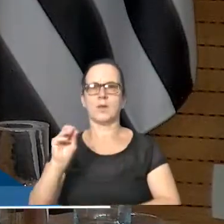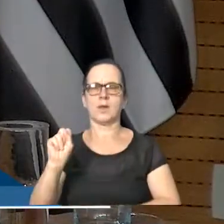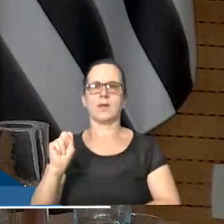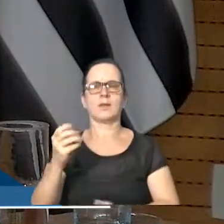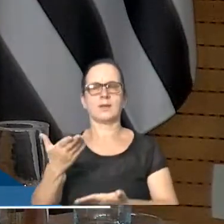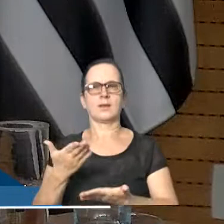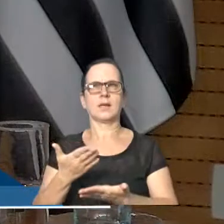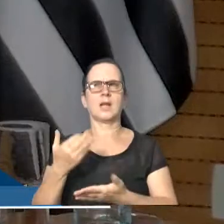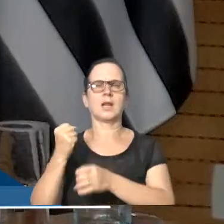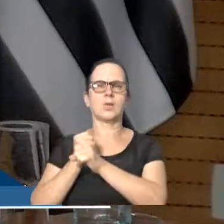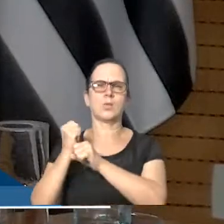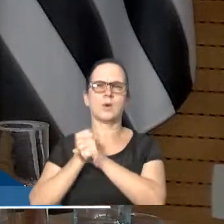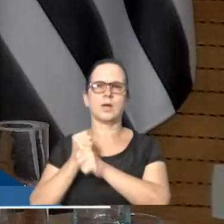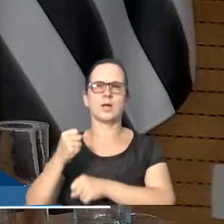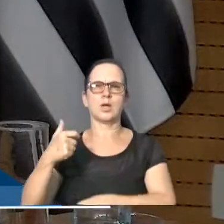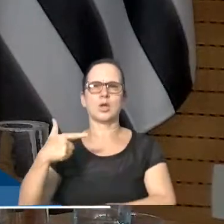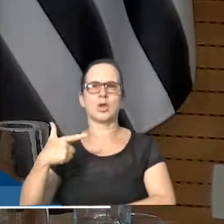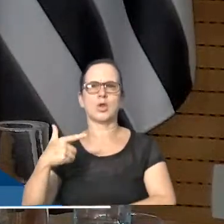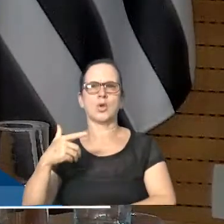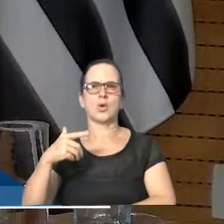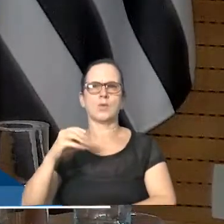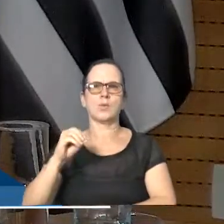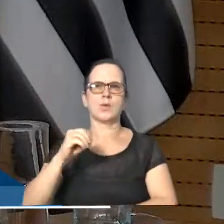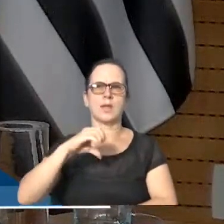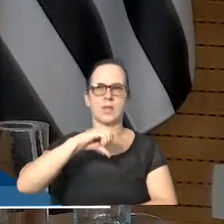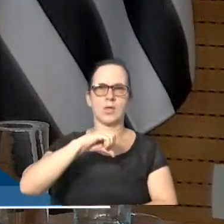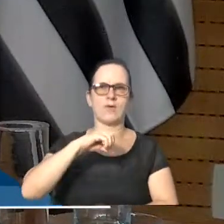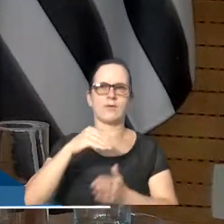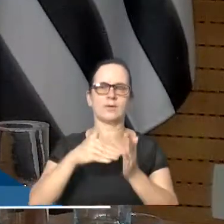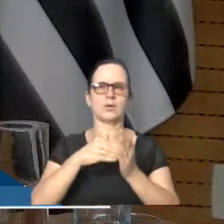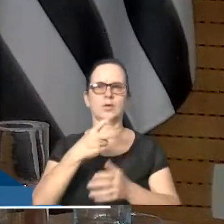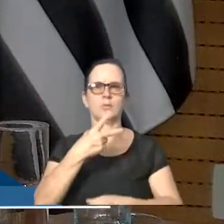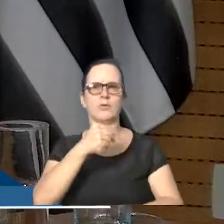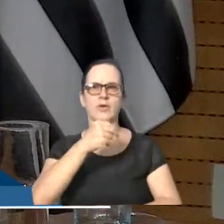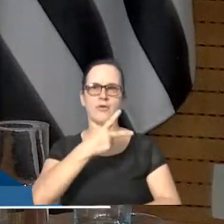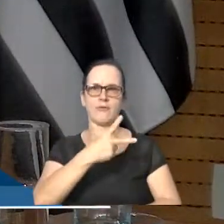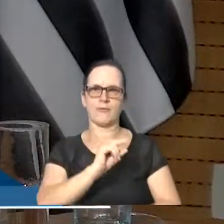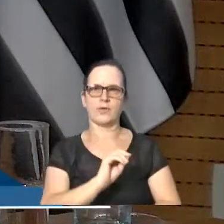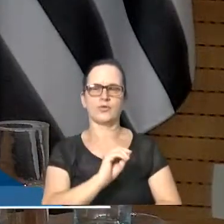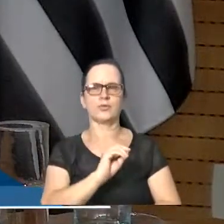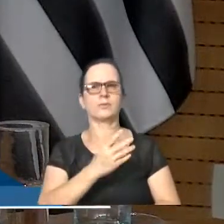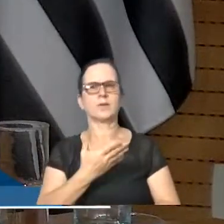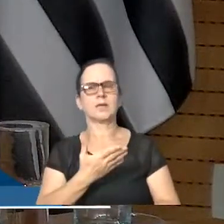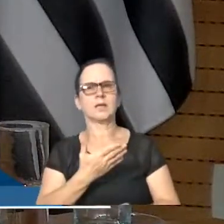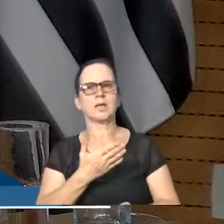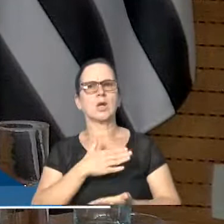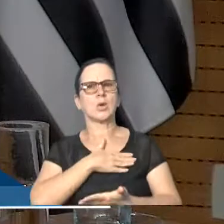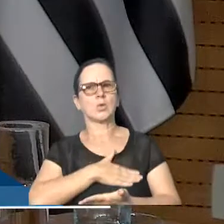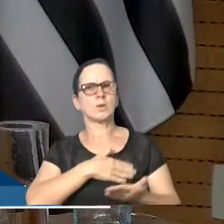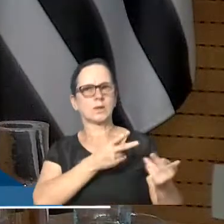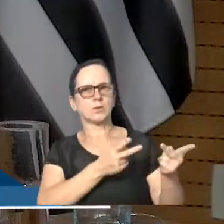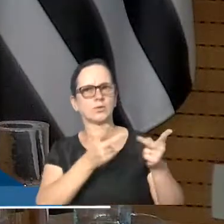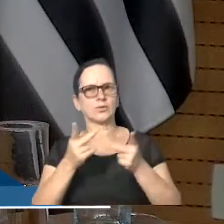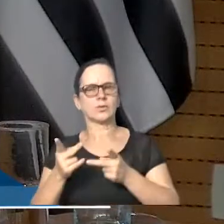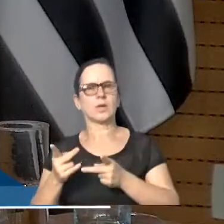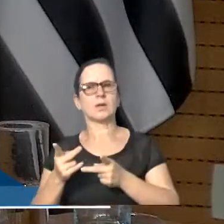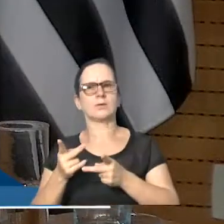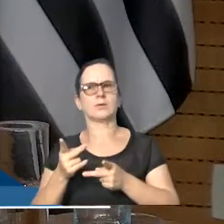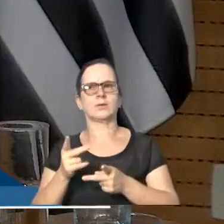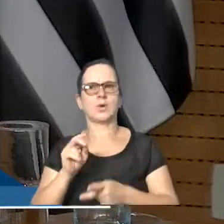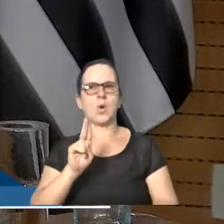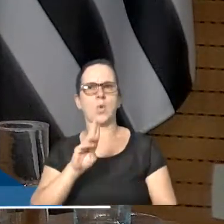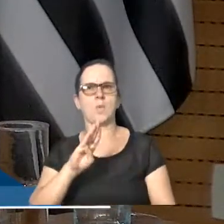para execução em 2020, salvo engano, 2020. Eu gostaria que os senhores estivessem visitando aquela unidade de saúde para os